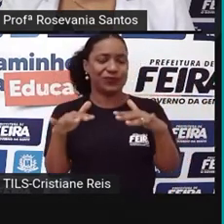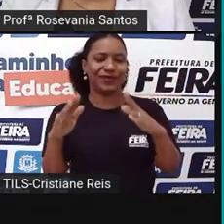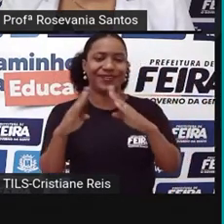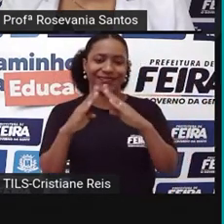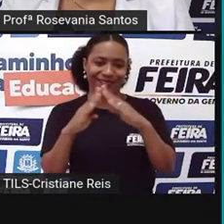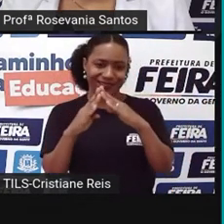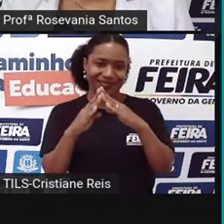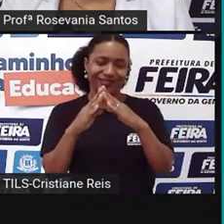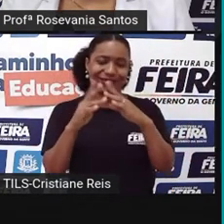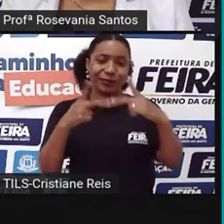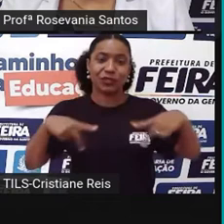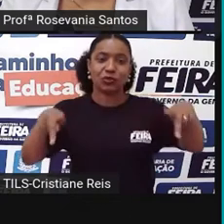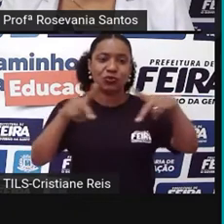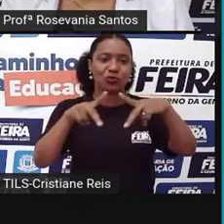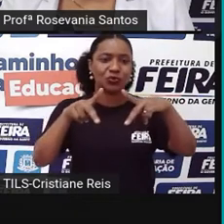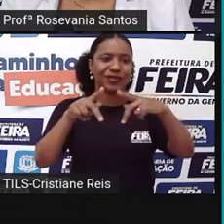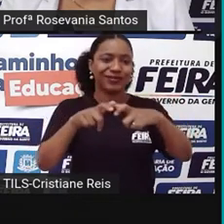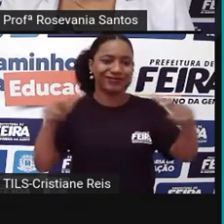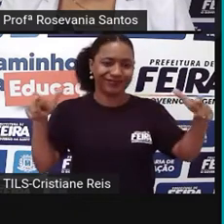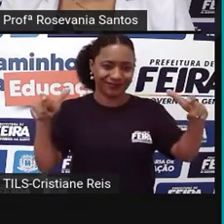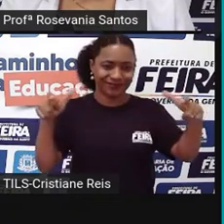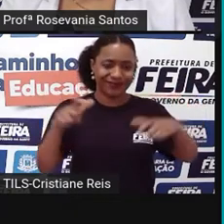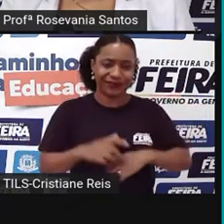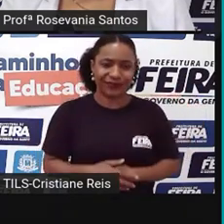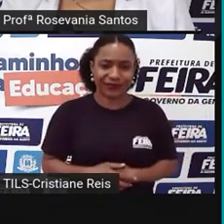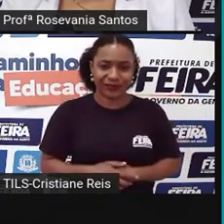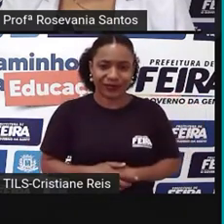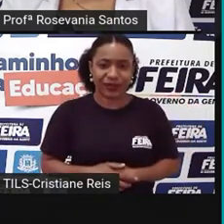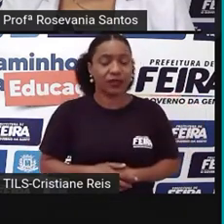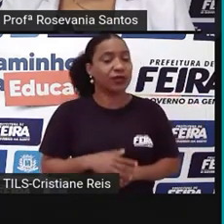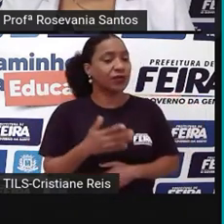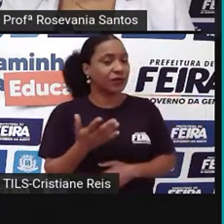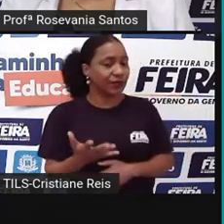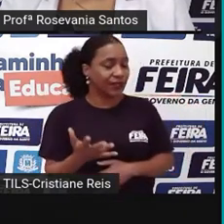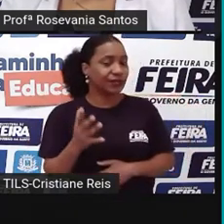separar somente a parte, né, da região